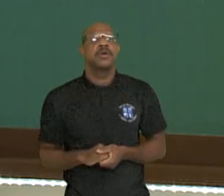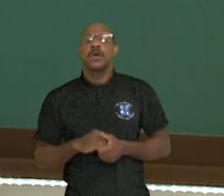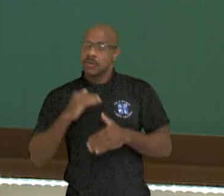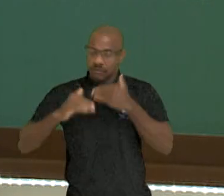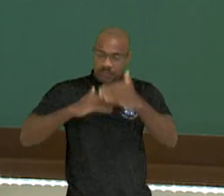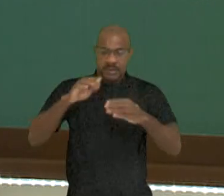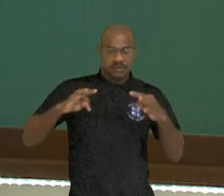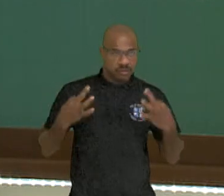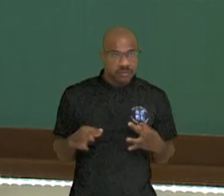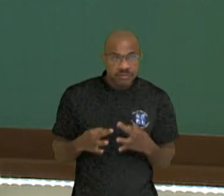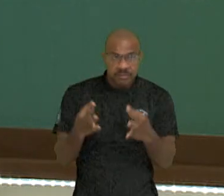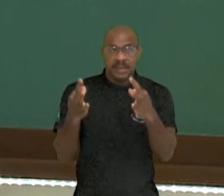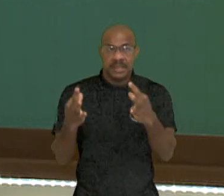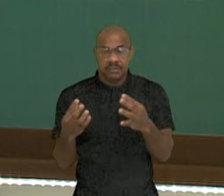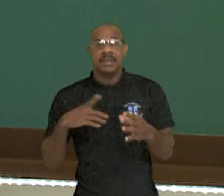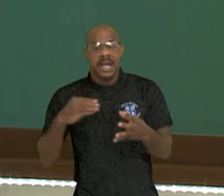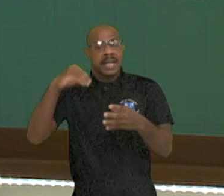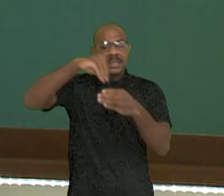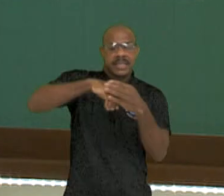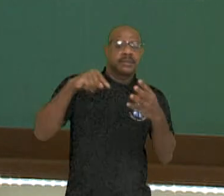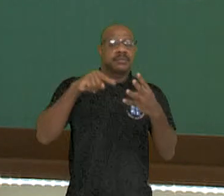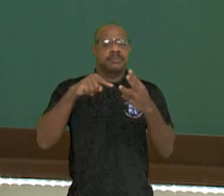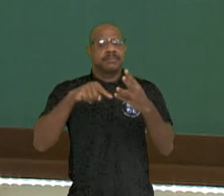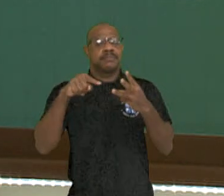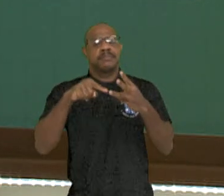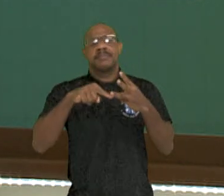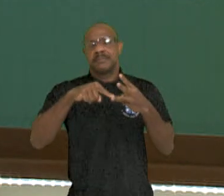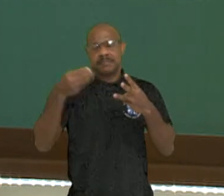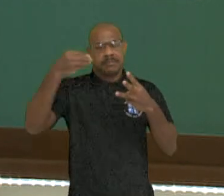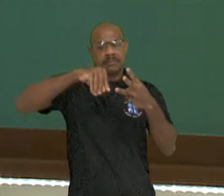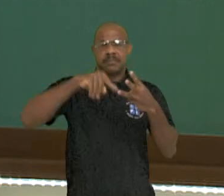de tecnologia faz parte do setor de serviços